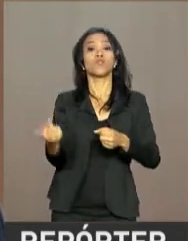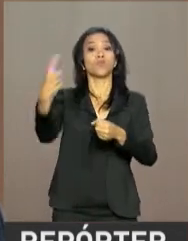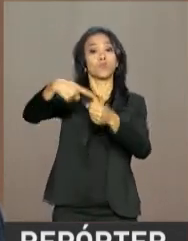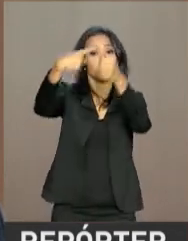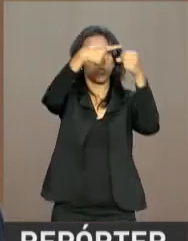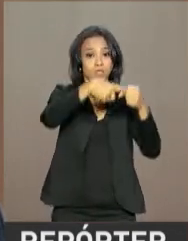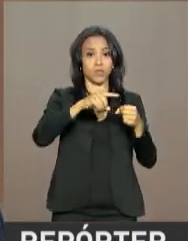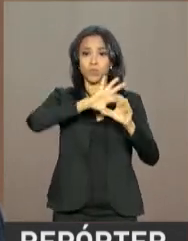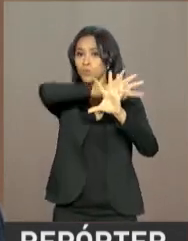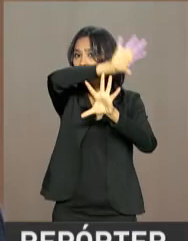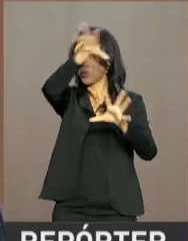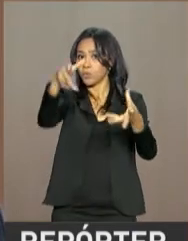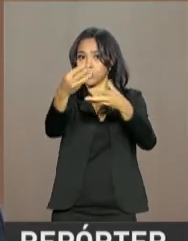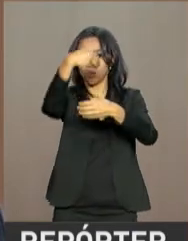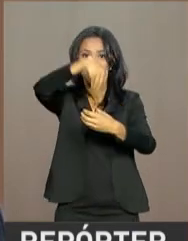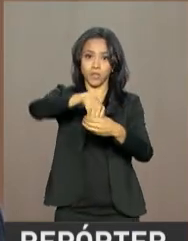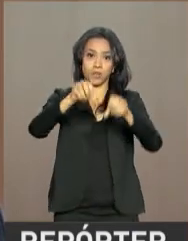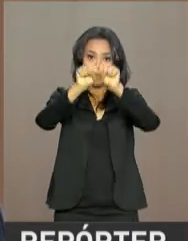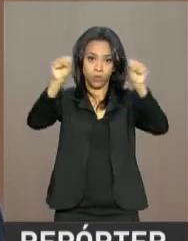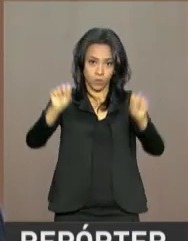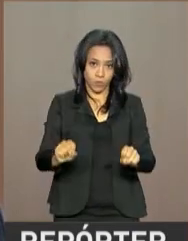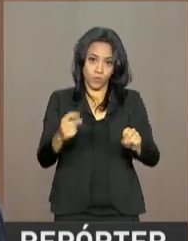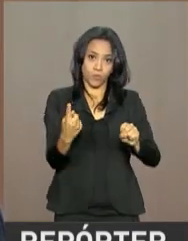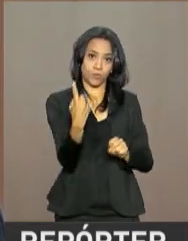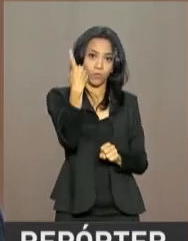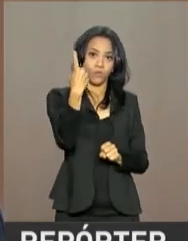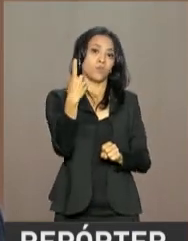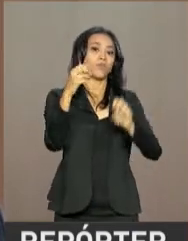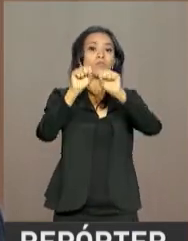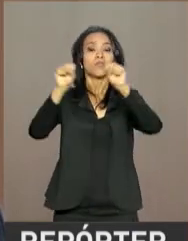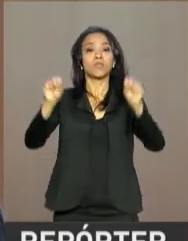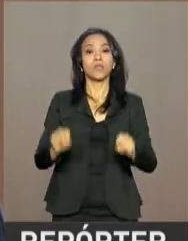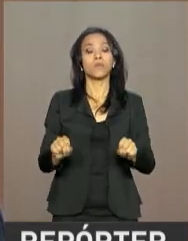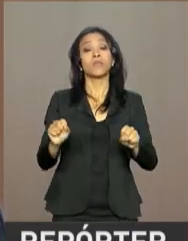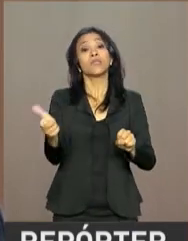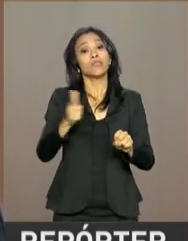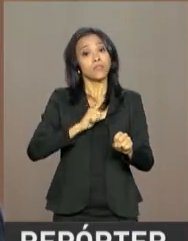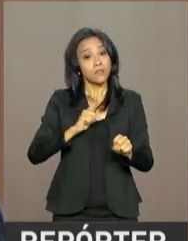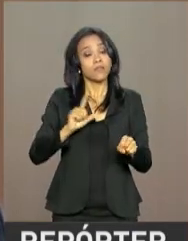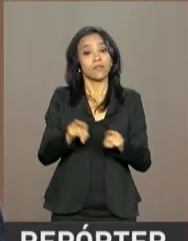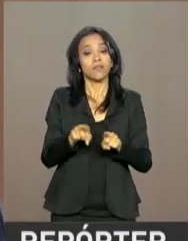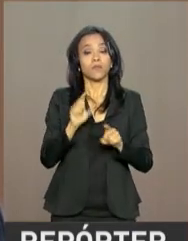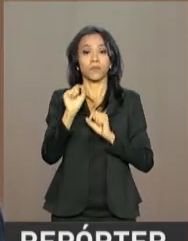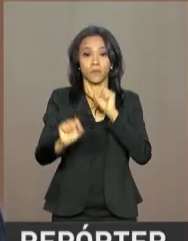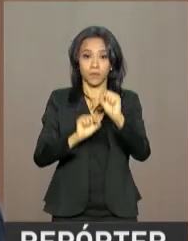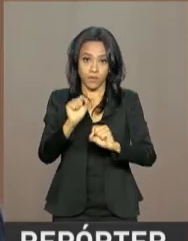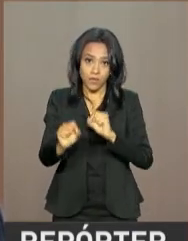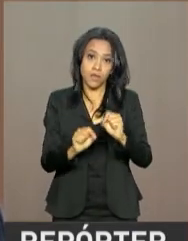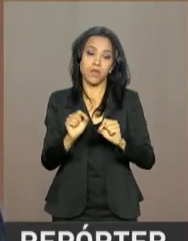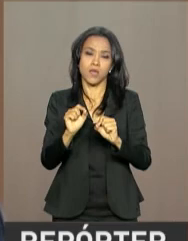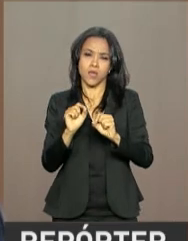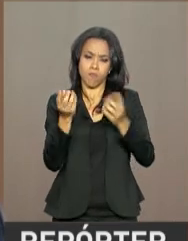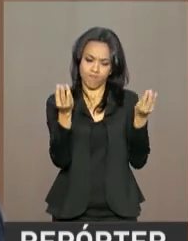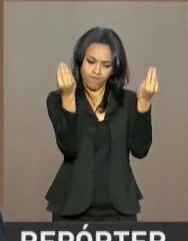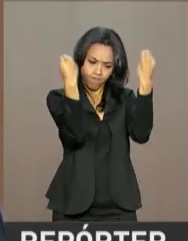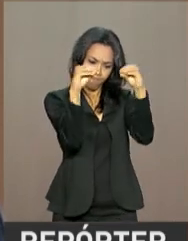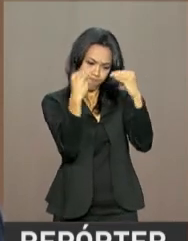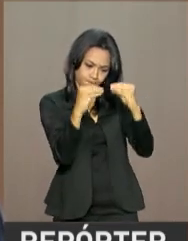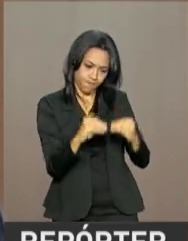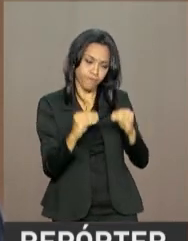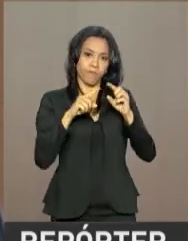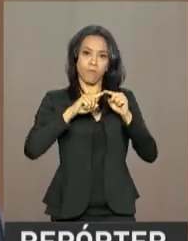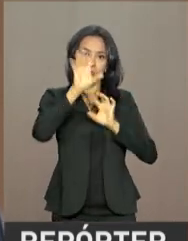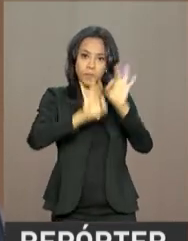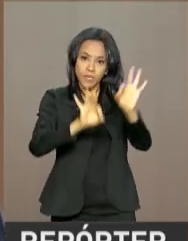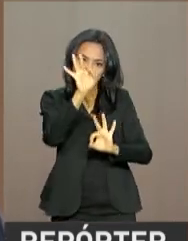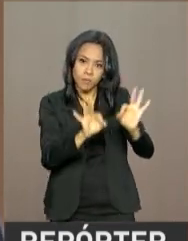de um sistema de segurança além disso promove a integração o planejamento nas áreas